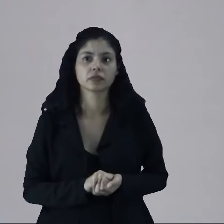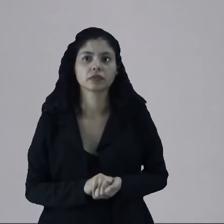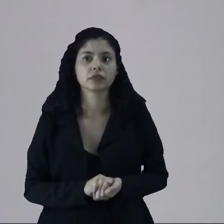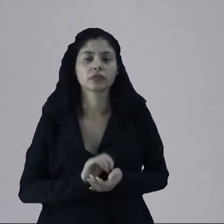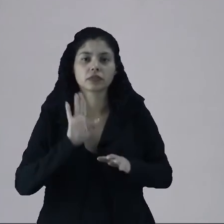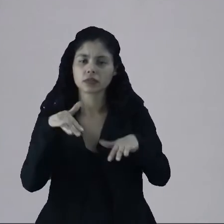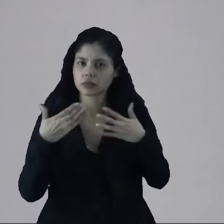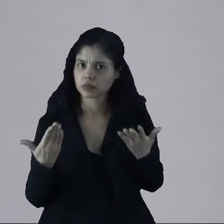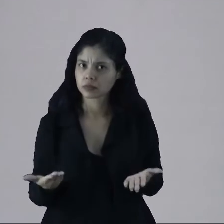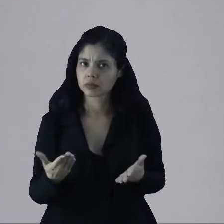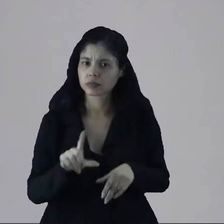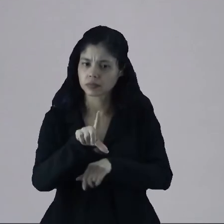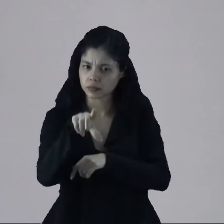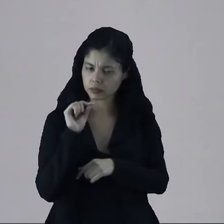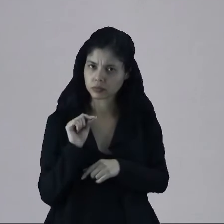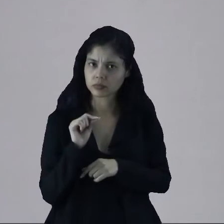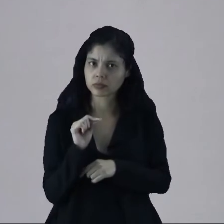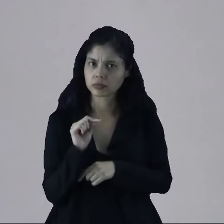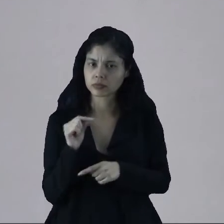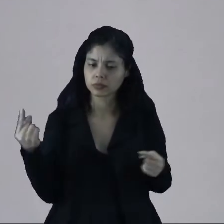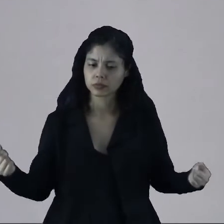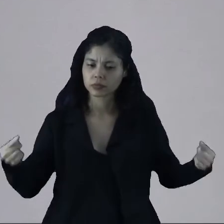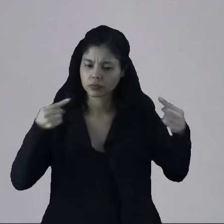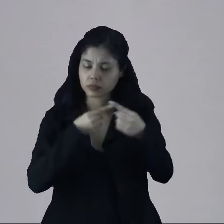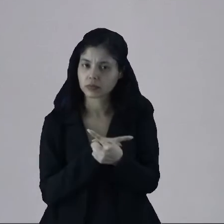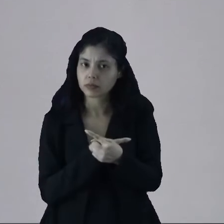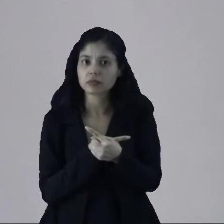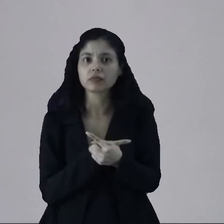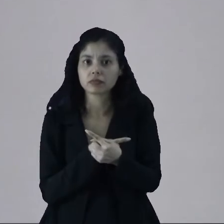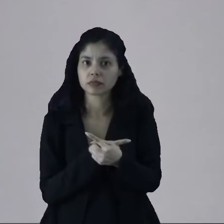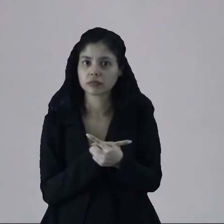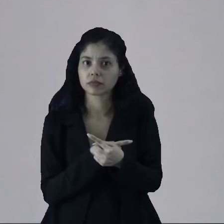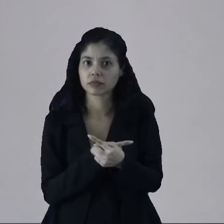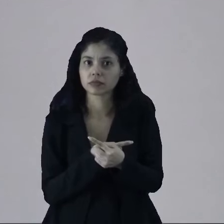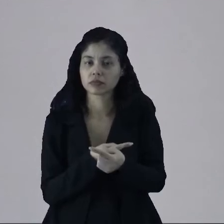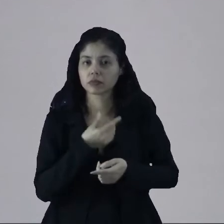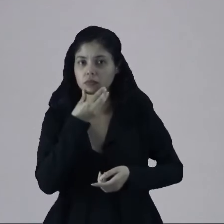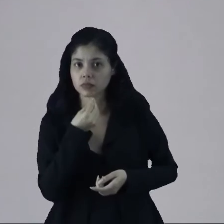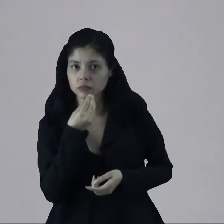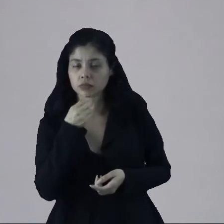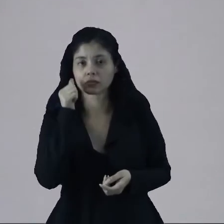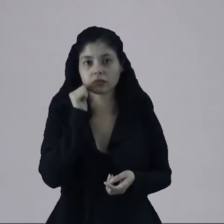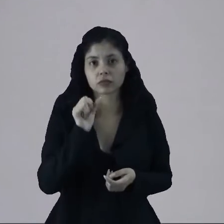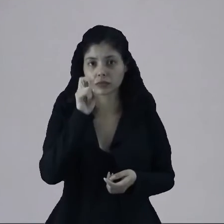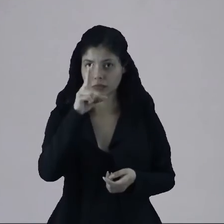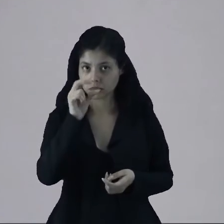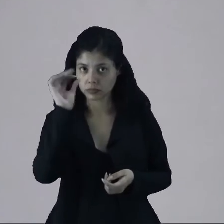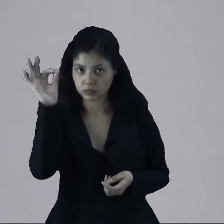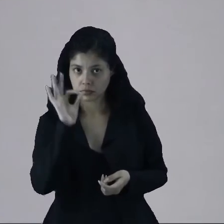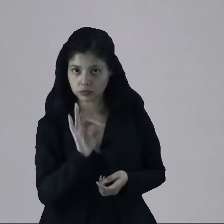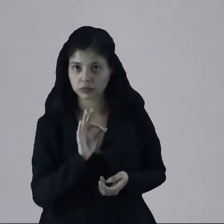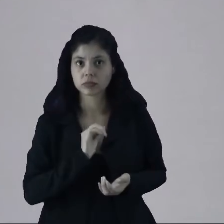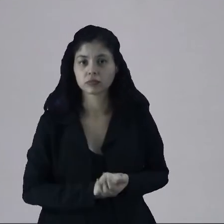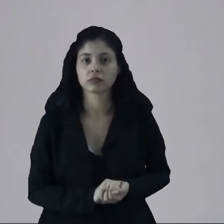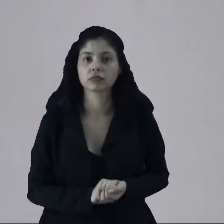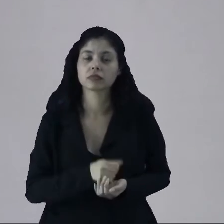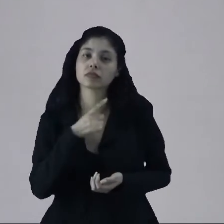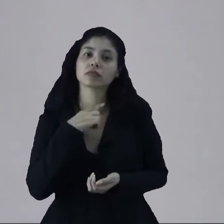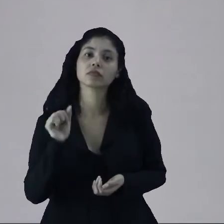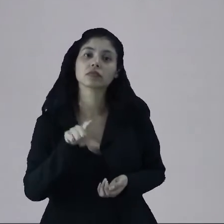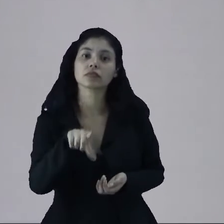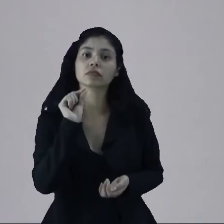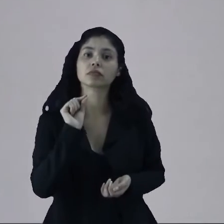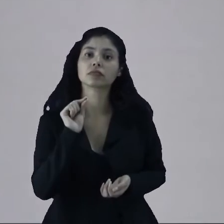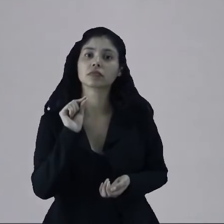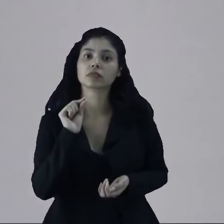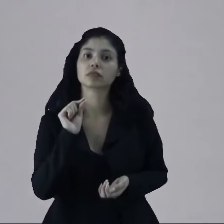seguinte, quais são as chances de num cruzamento onde nasce tanto homens e mulheres, que são 50% de chance, eu tenho as